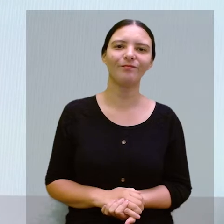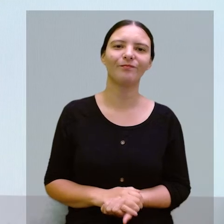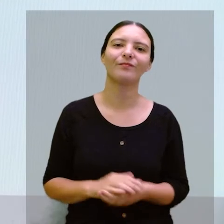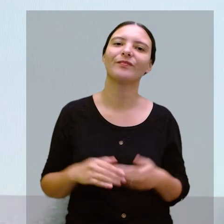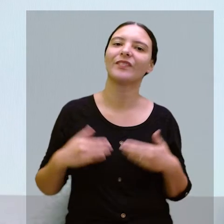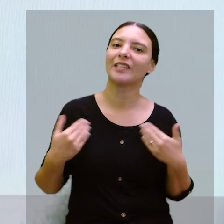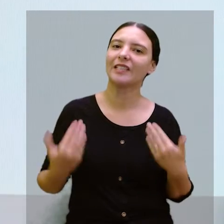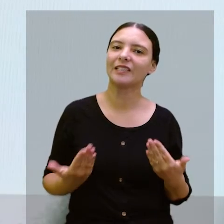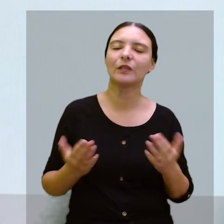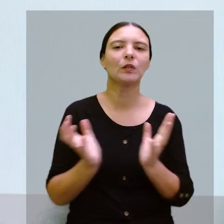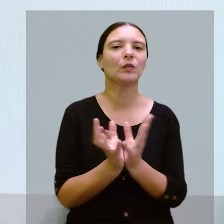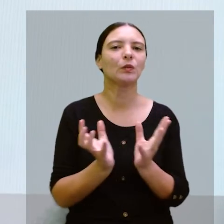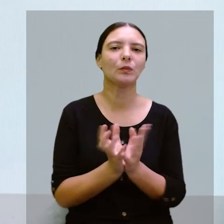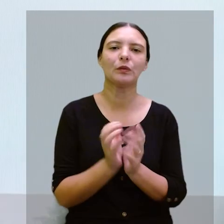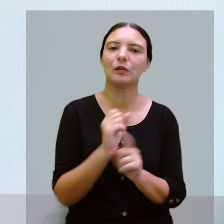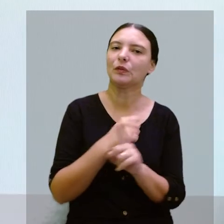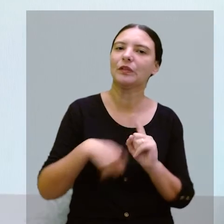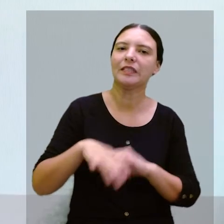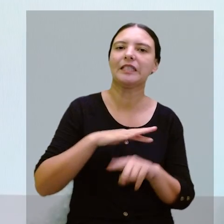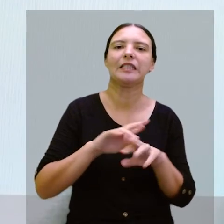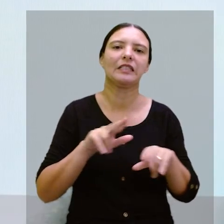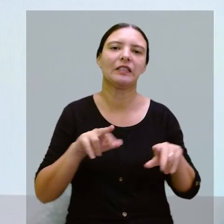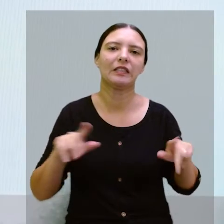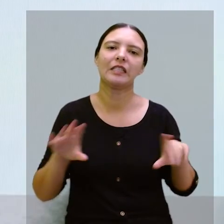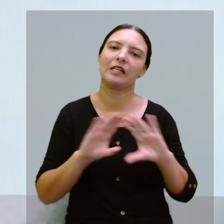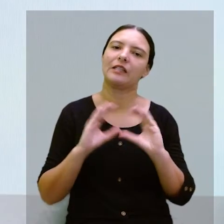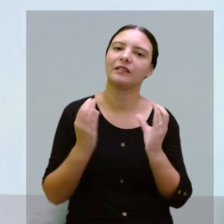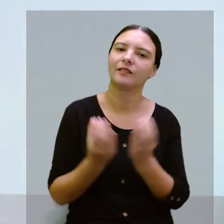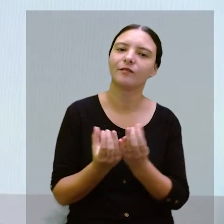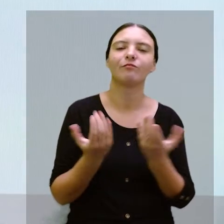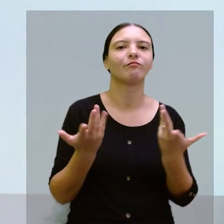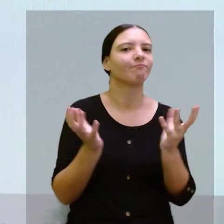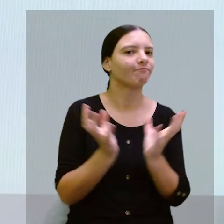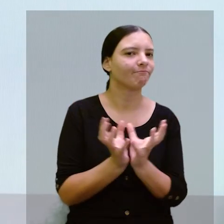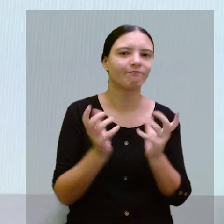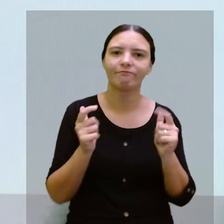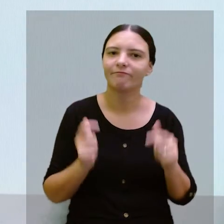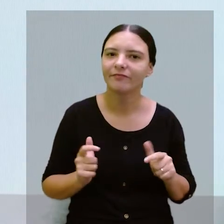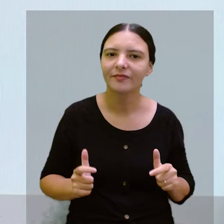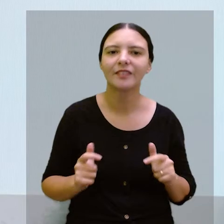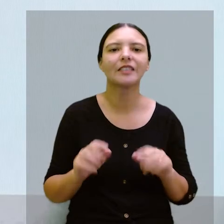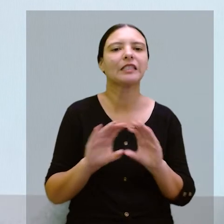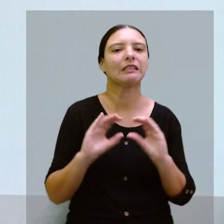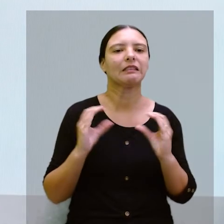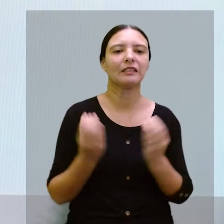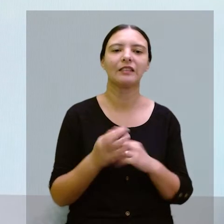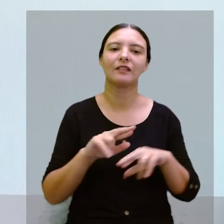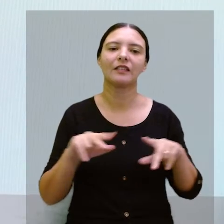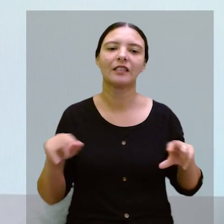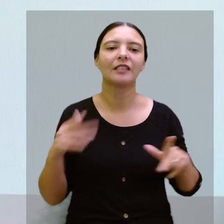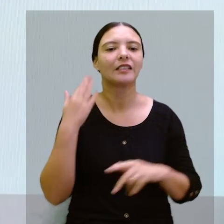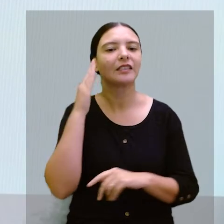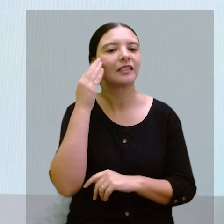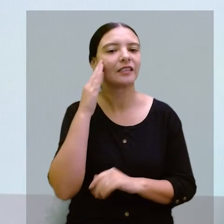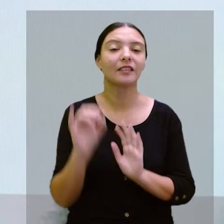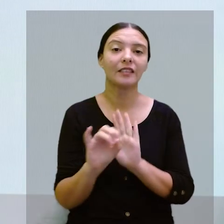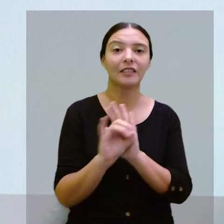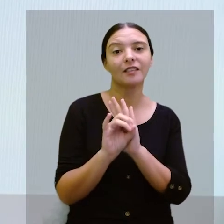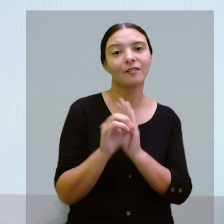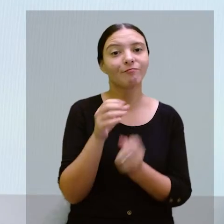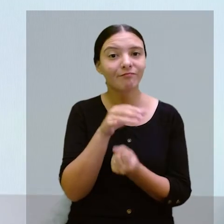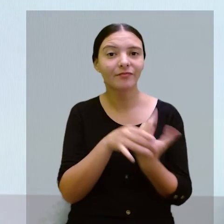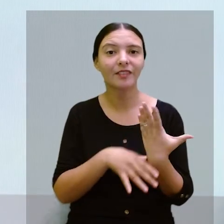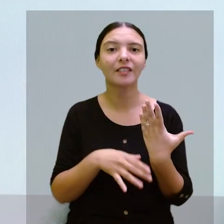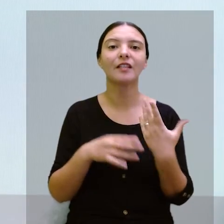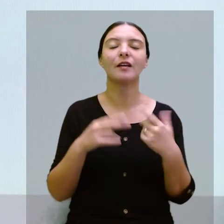Então, diversos grupos sociais, nações, comunidades, tribos, enfim, muitas comunidades entendem e constroem as suas identidades a